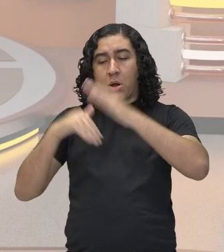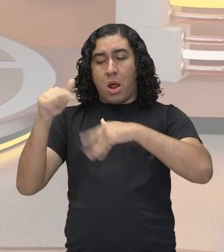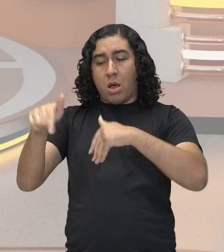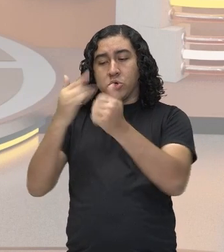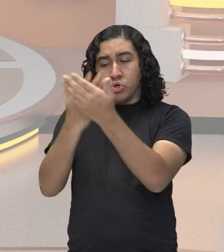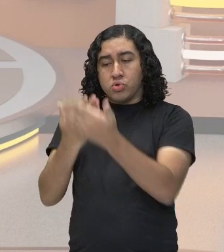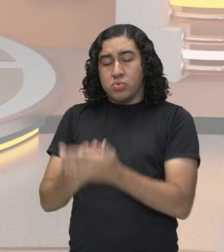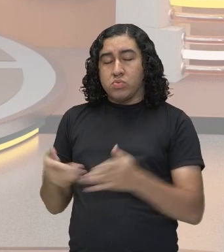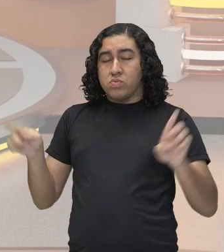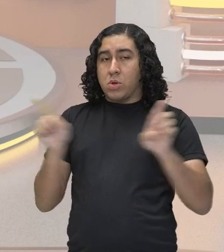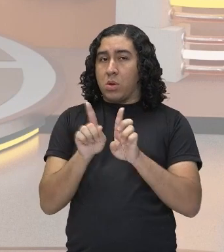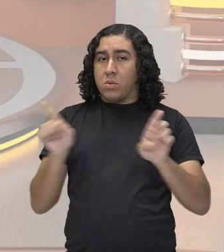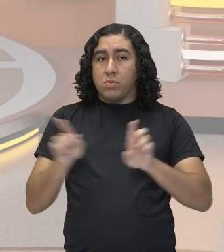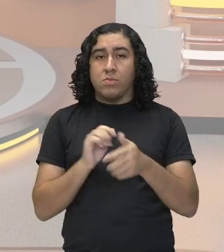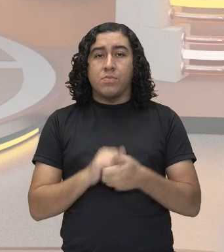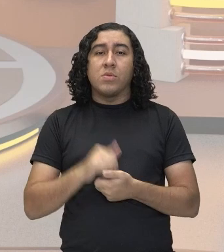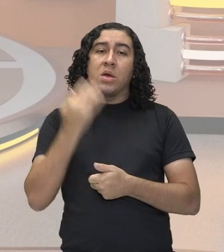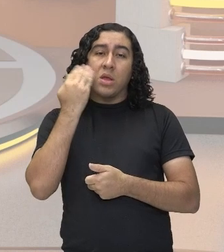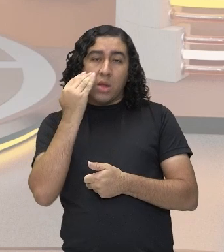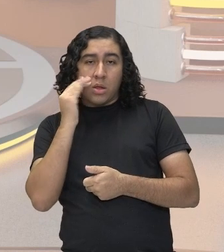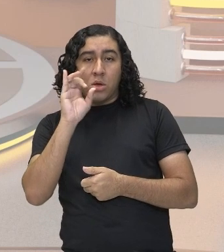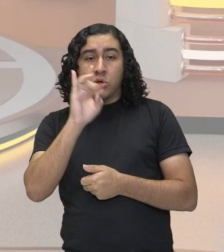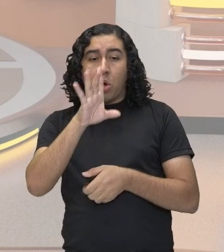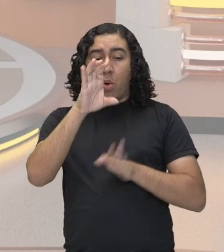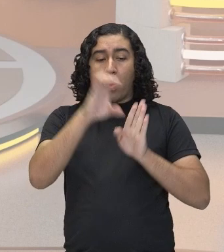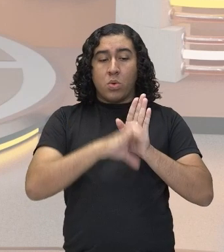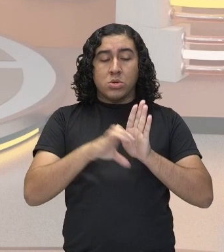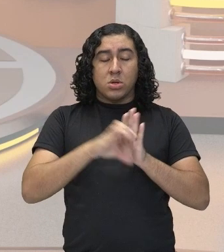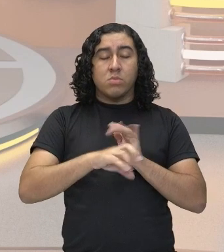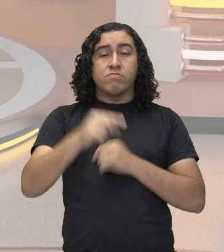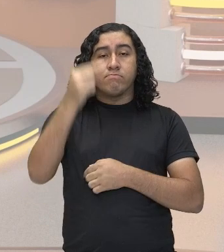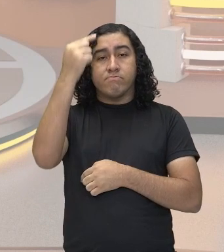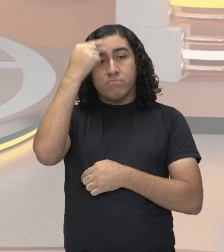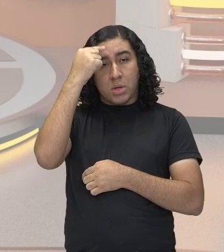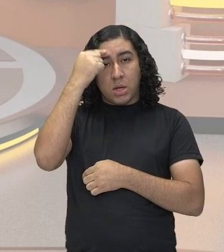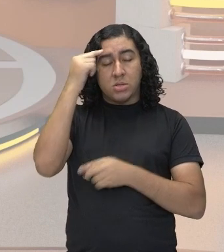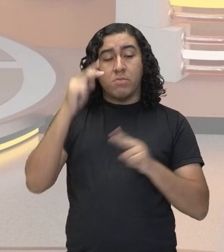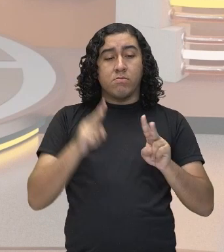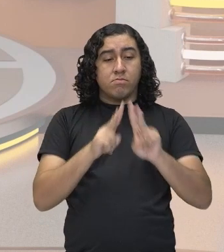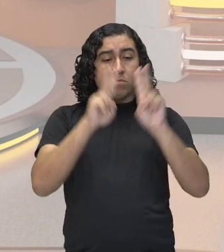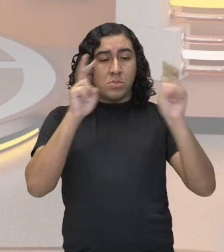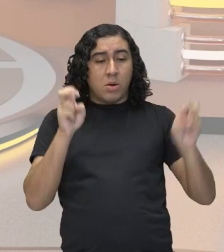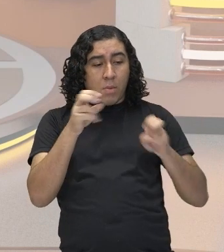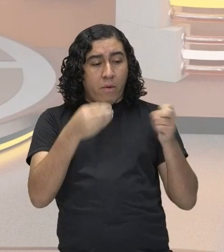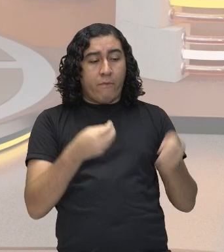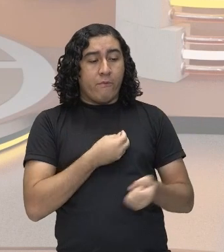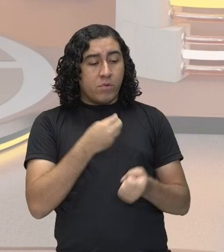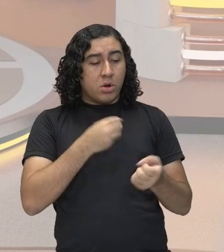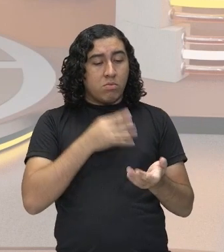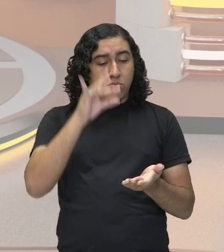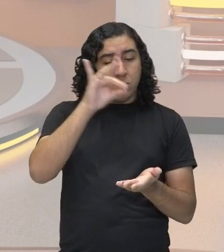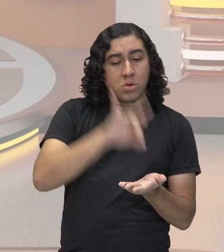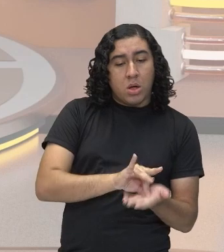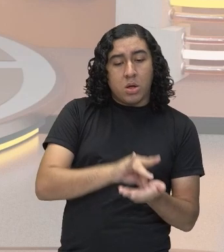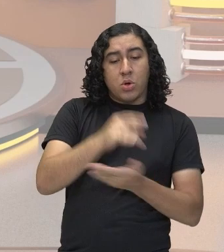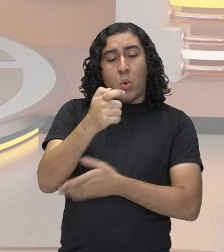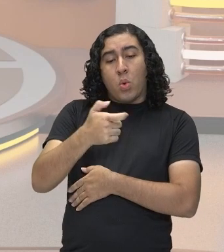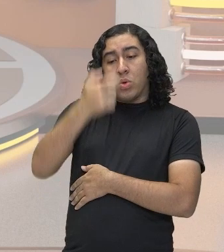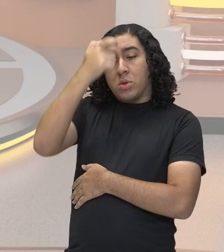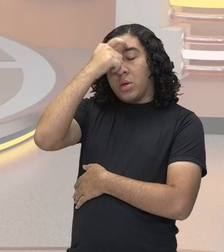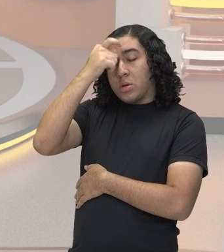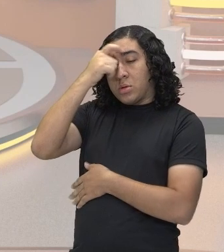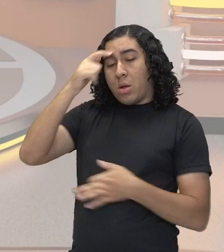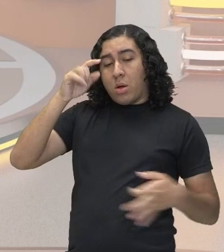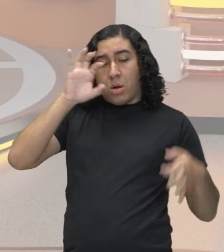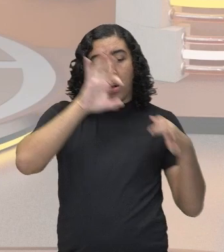mas é entender, nos levar a pensar sobre a realidade, sobre a consciência, sobre os fenômenos e